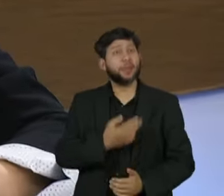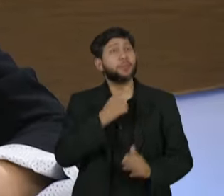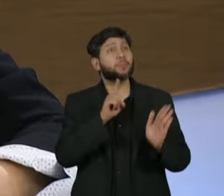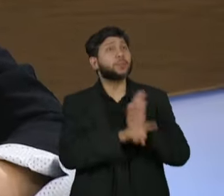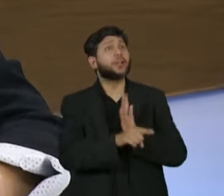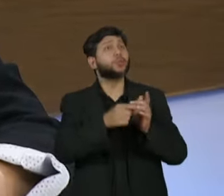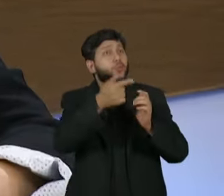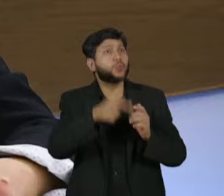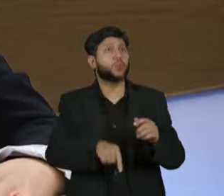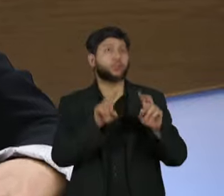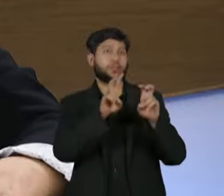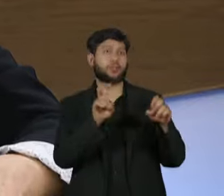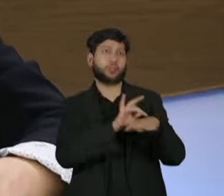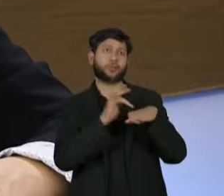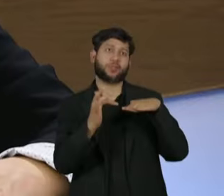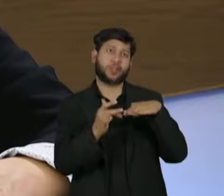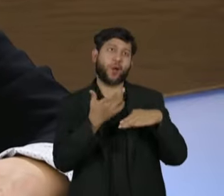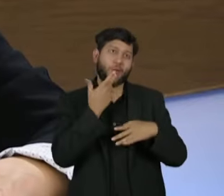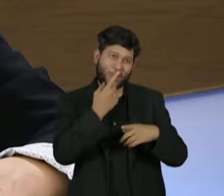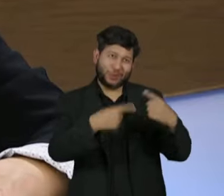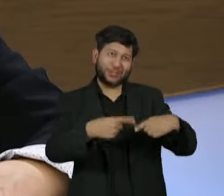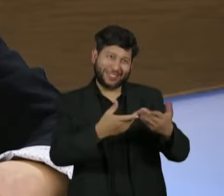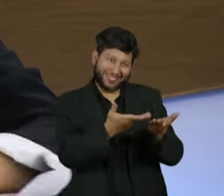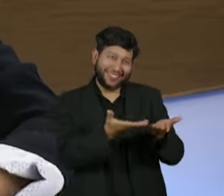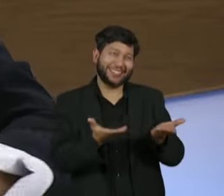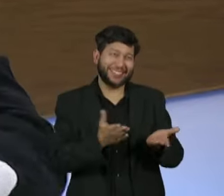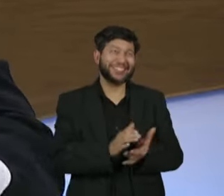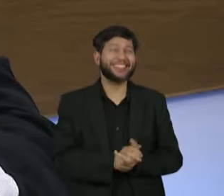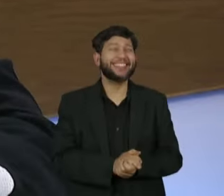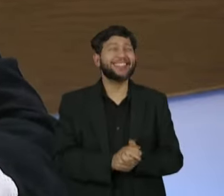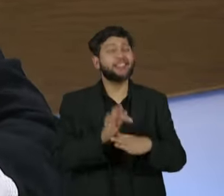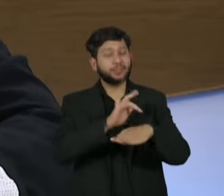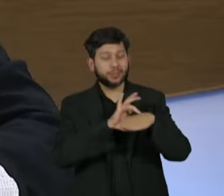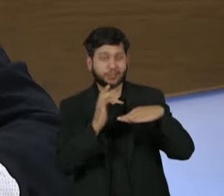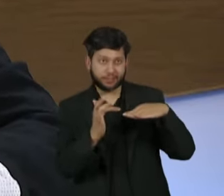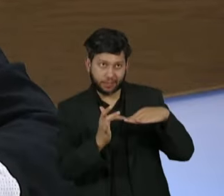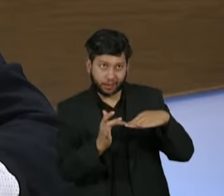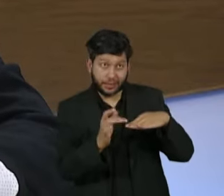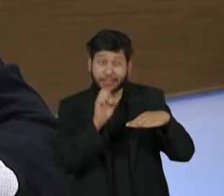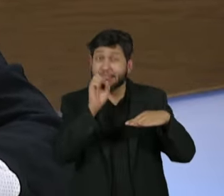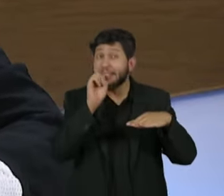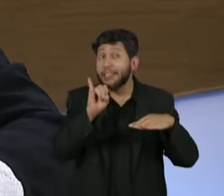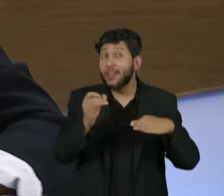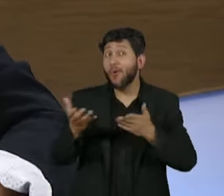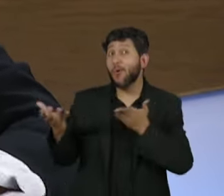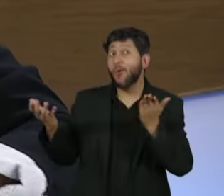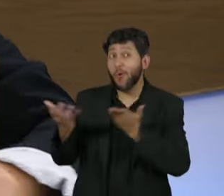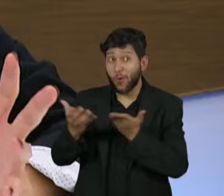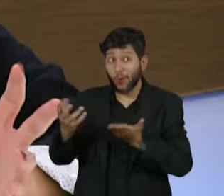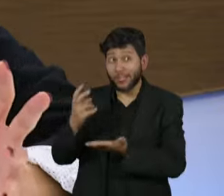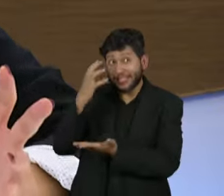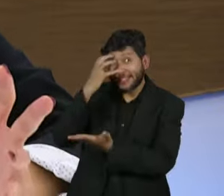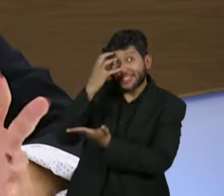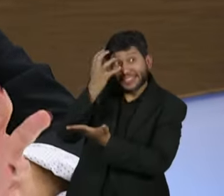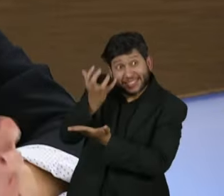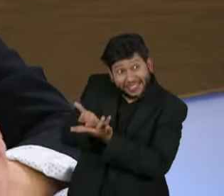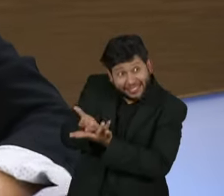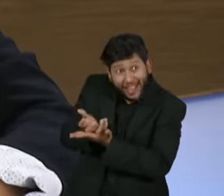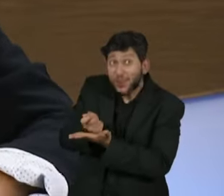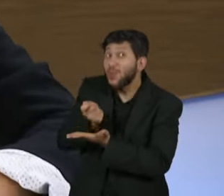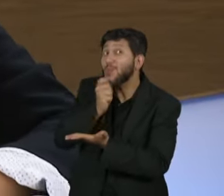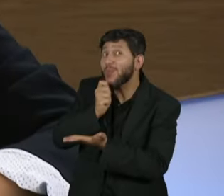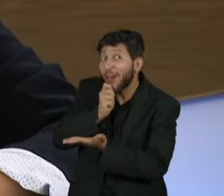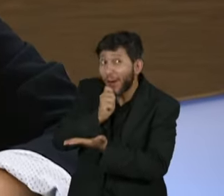na questão das redes sociais que vocês levantaram é assim sem inteligência artificial-generativa a gente já tem um mega problema de